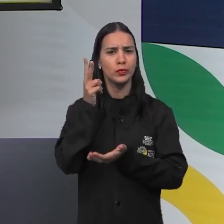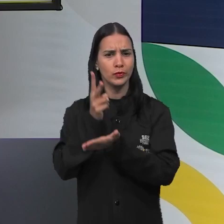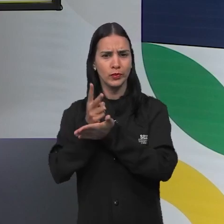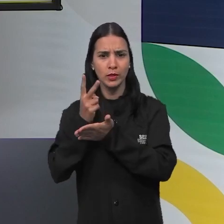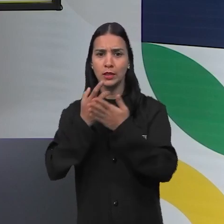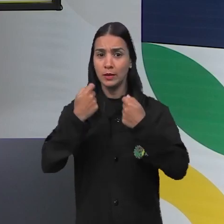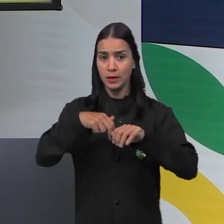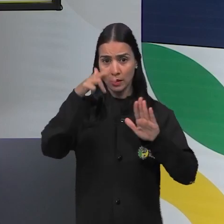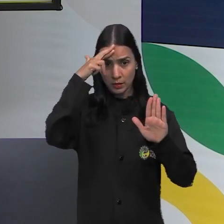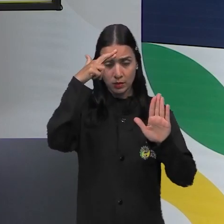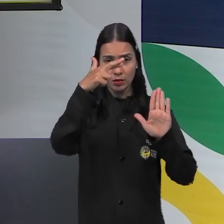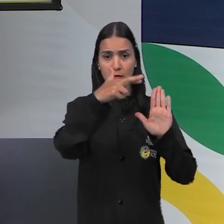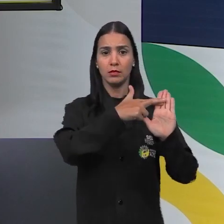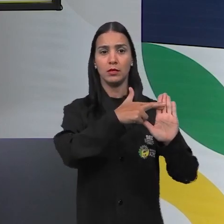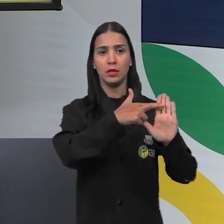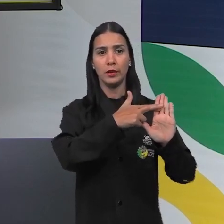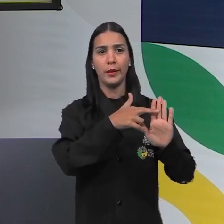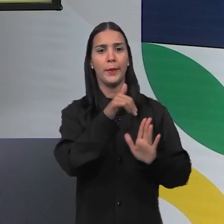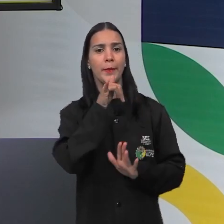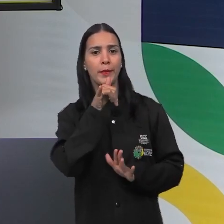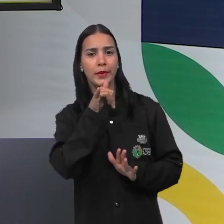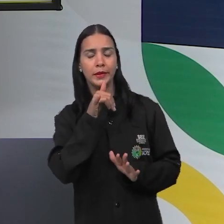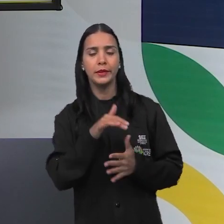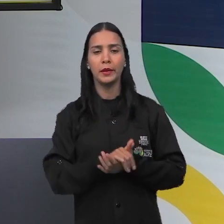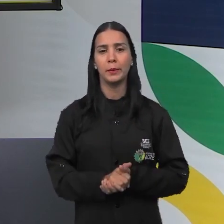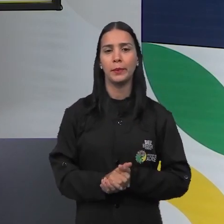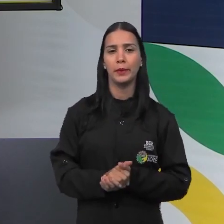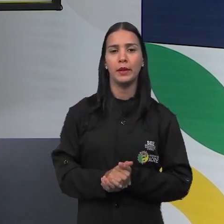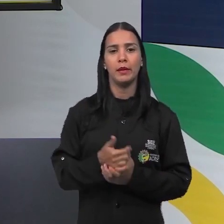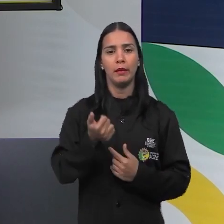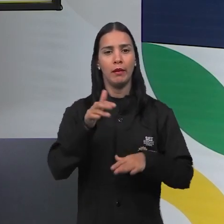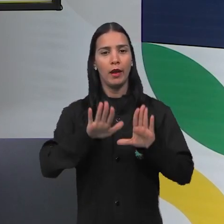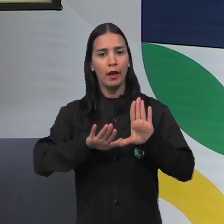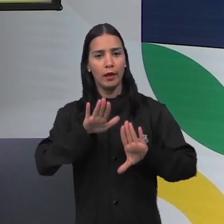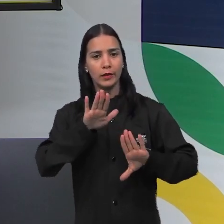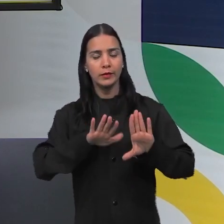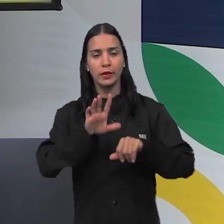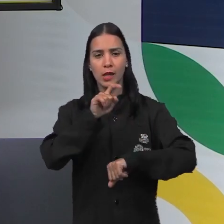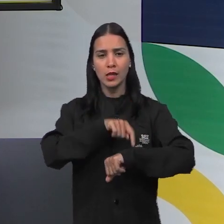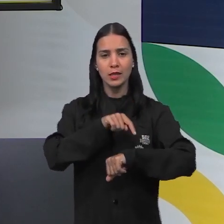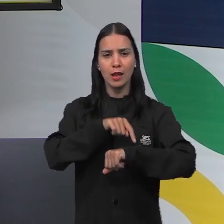fundamental. Por exemplo, está acontecendo um lance e eu posso